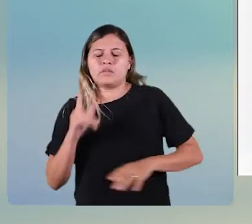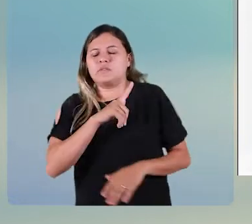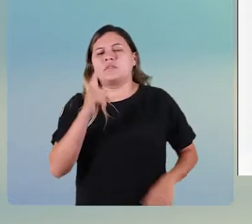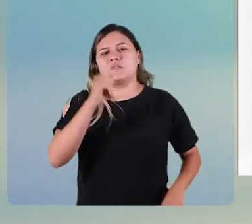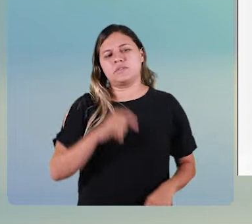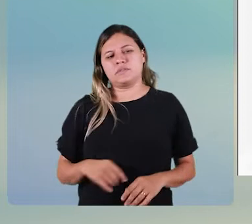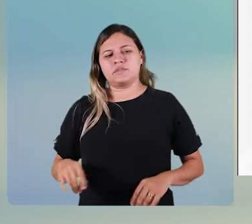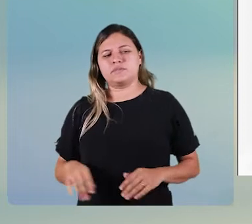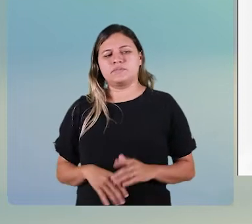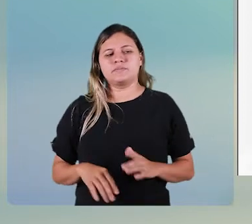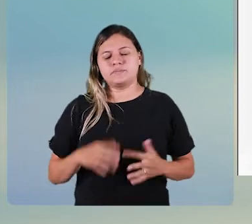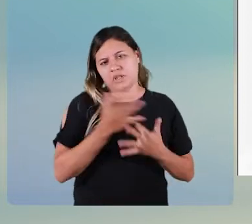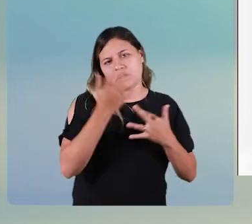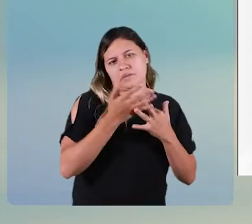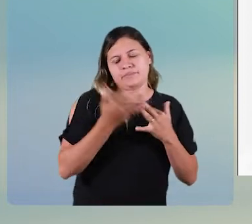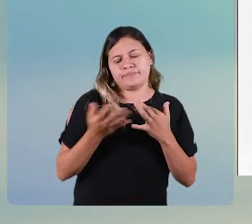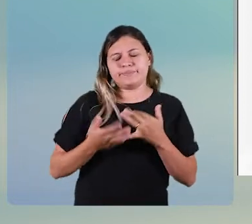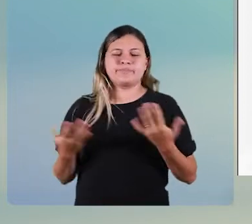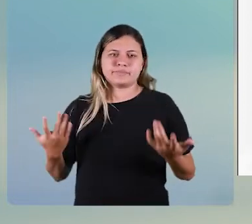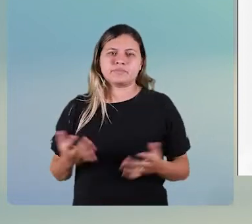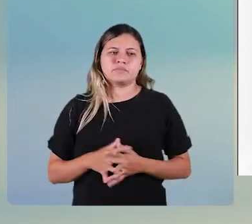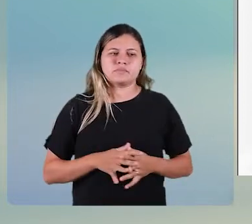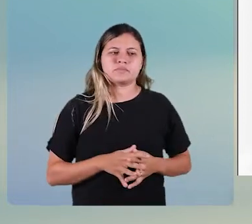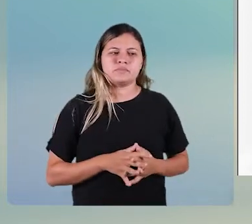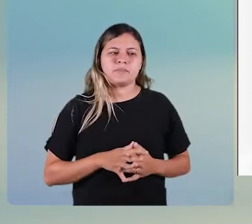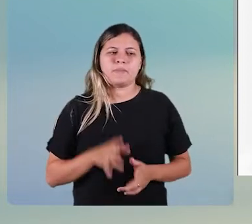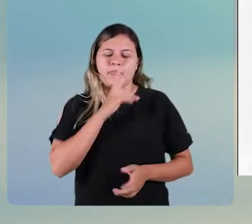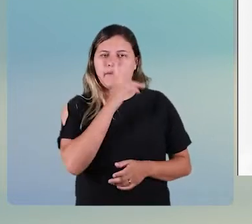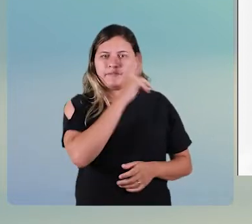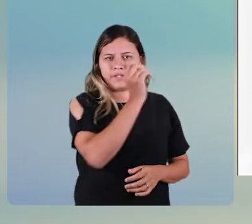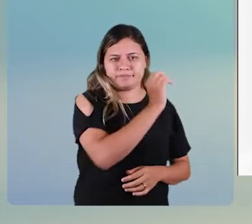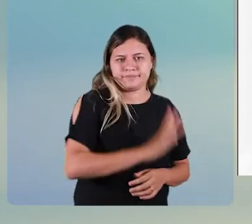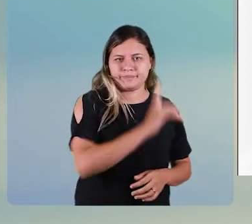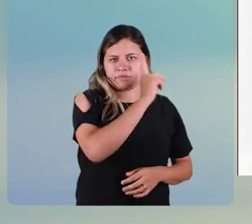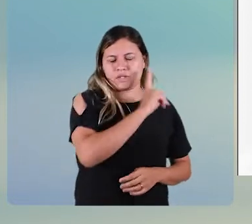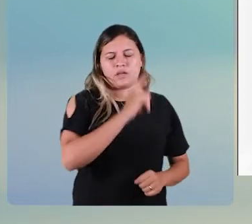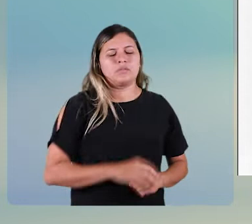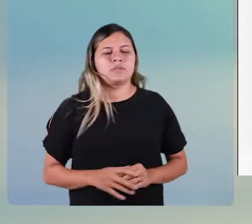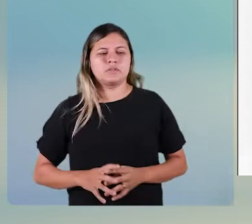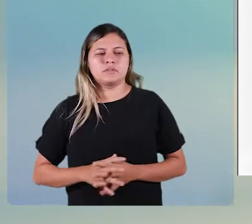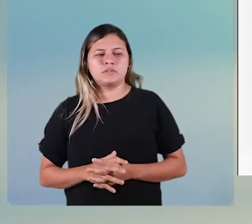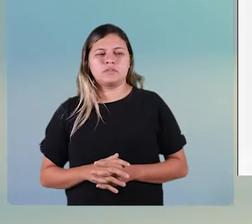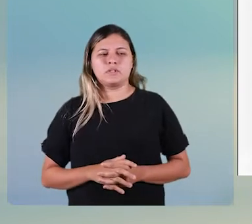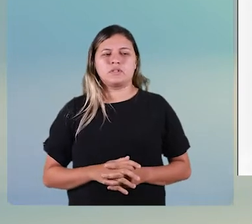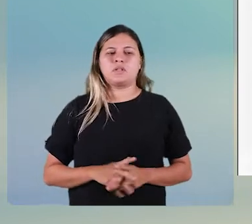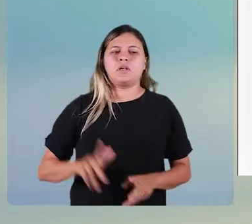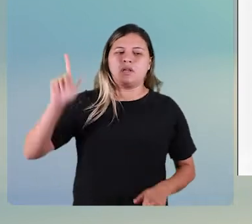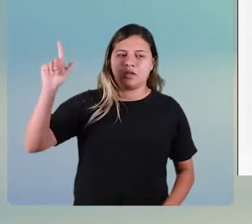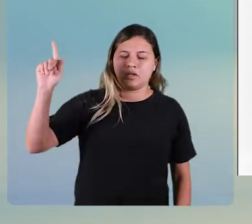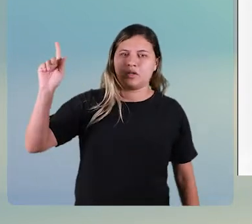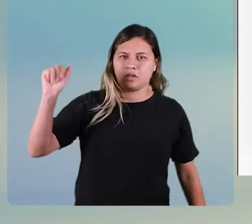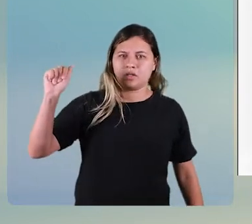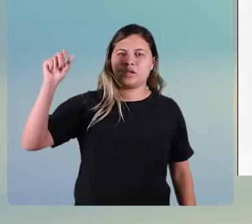fundo do destilador, né? As frações mais grosseiras, tá certo? Então, vocês estão vendo aqui na figura direita, né? Então, lá, os gases,